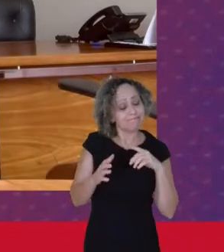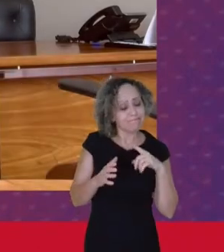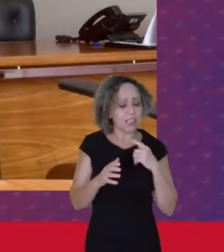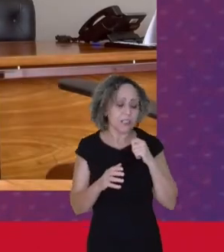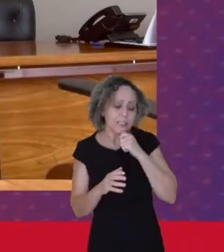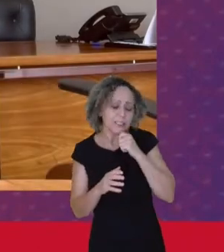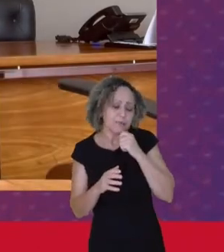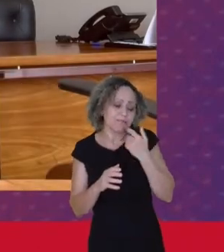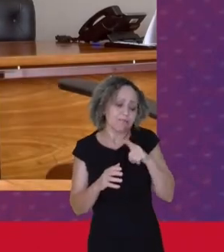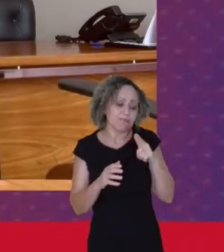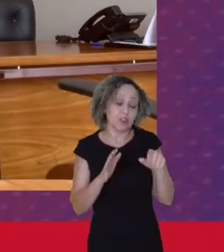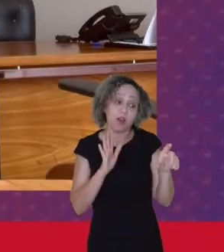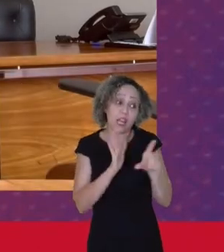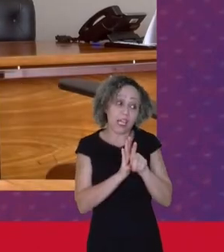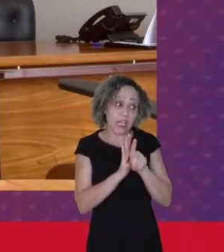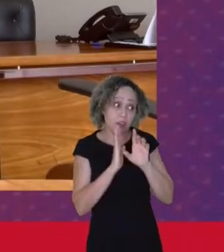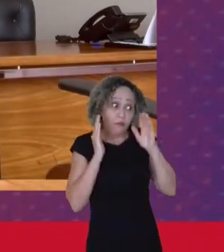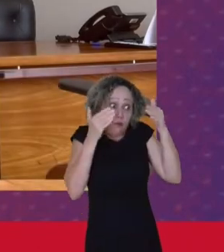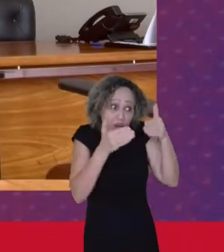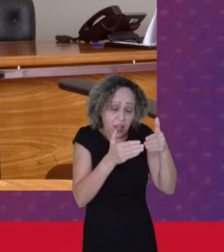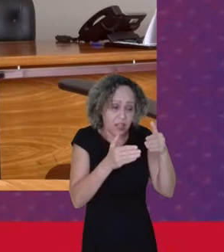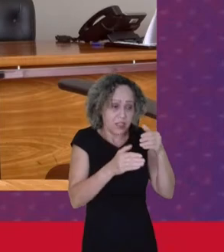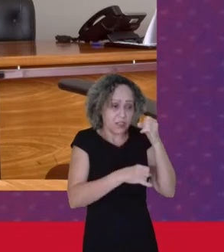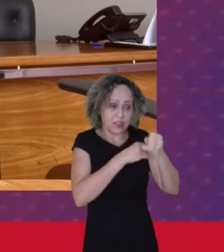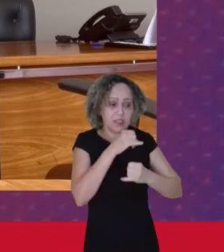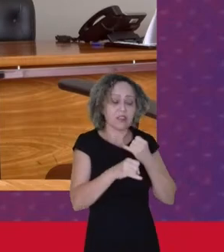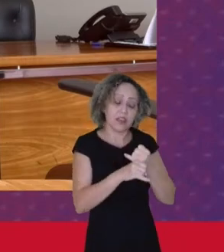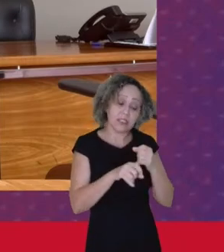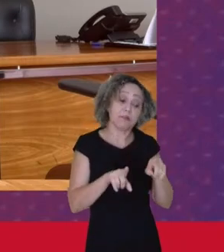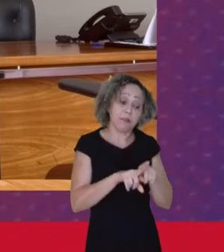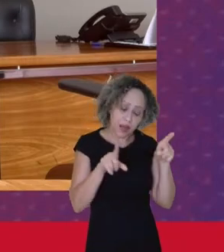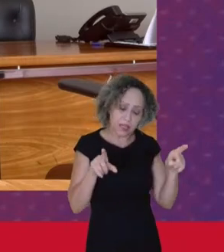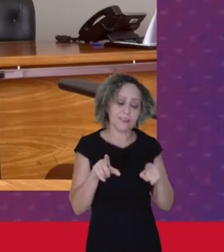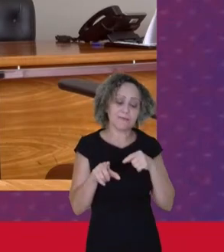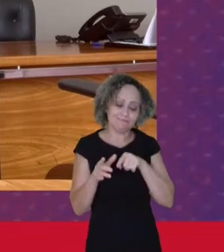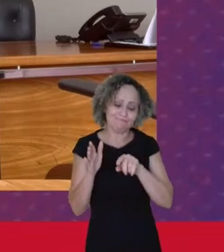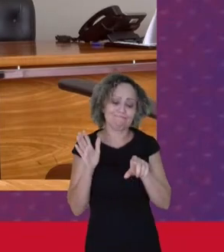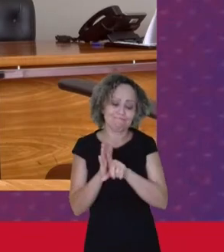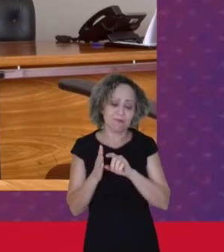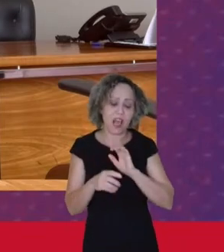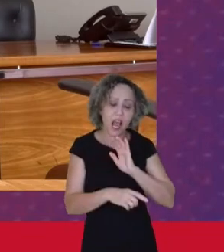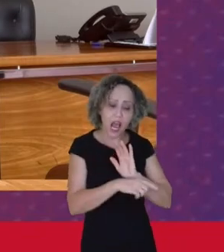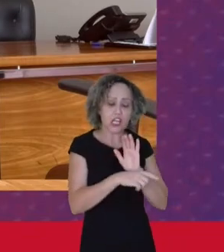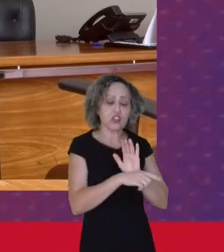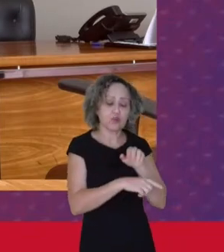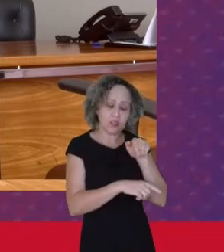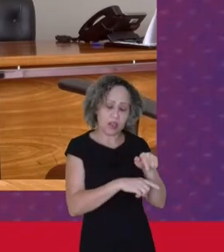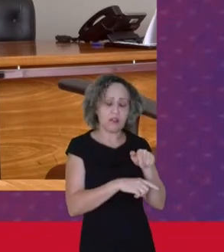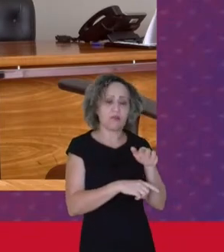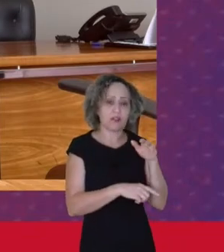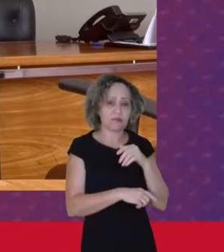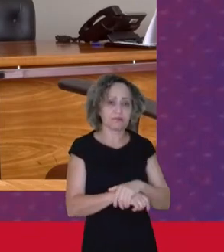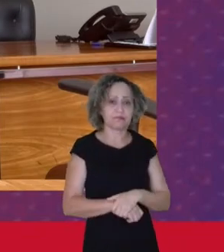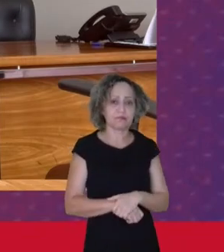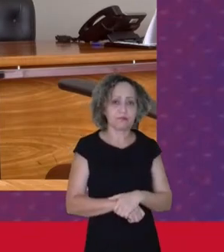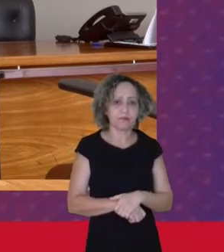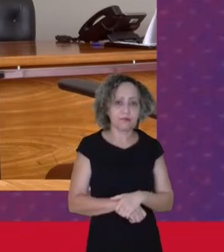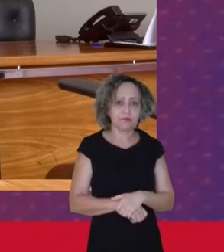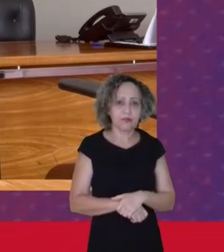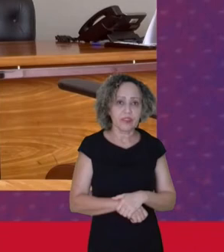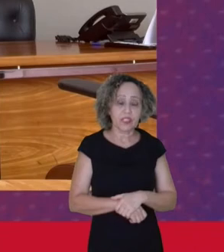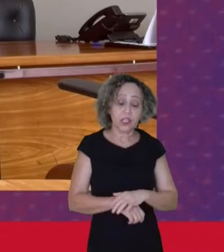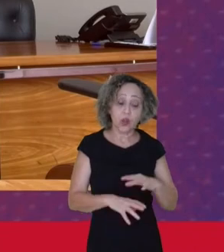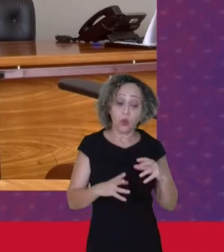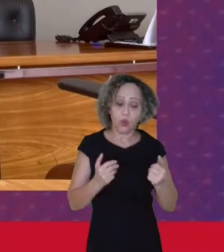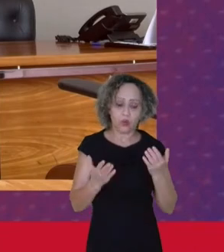que acaba atendendo as violações e encaminhando para crime, né? E todo esse